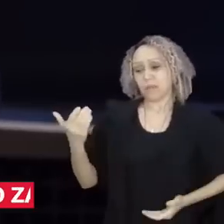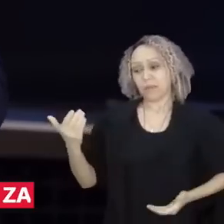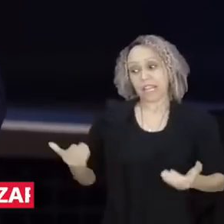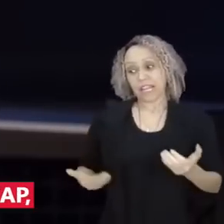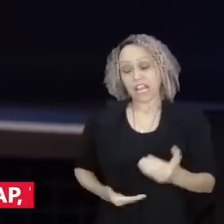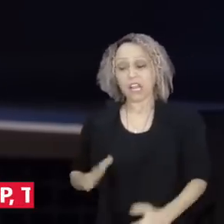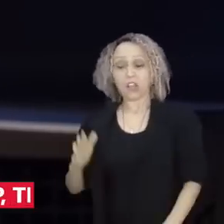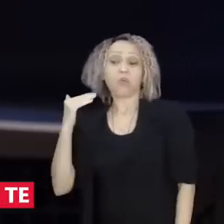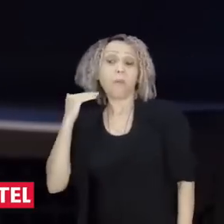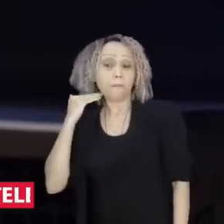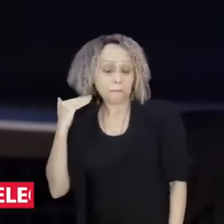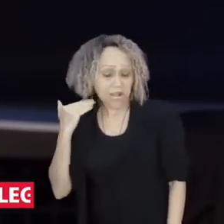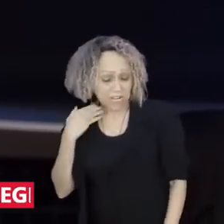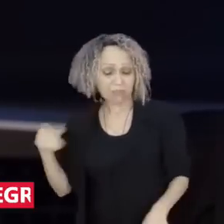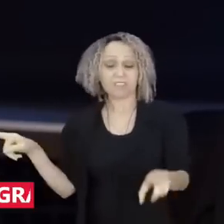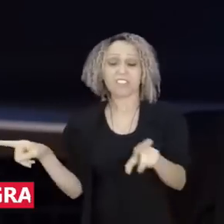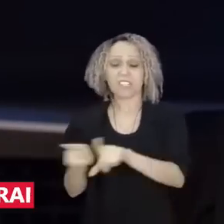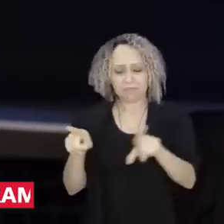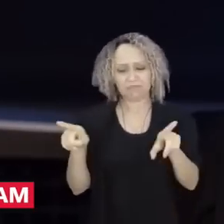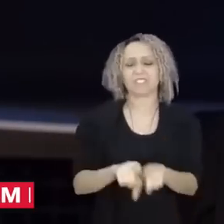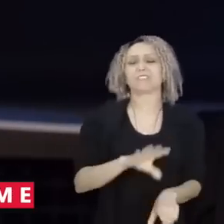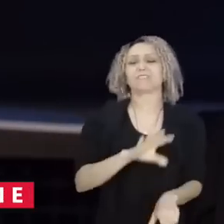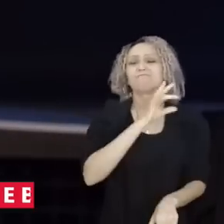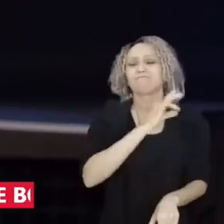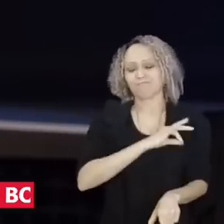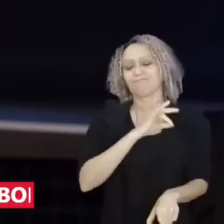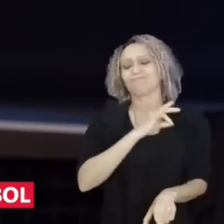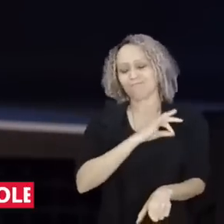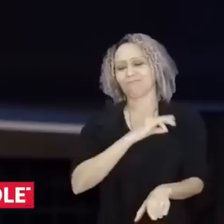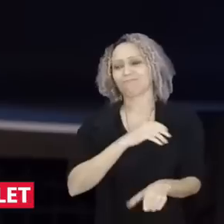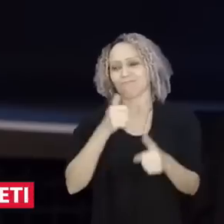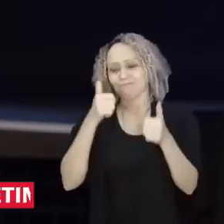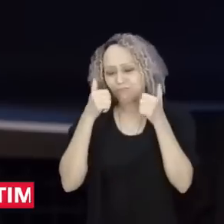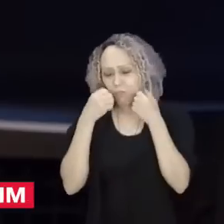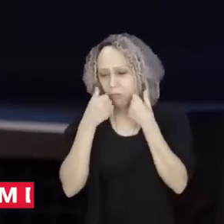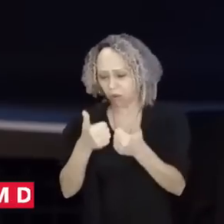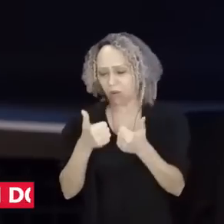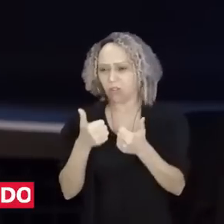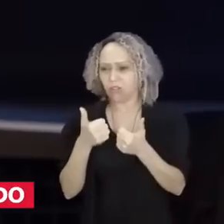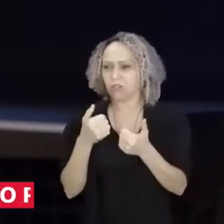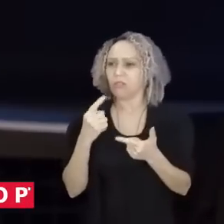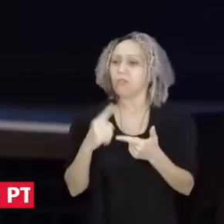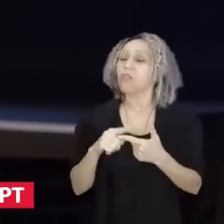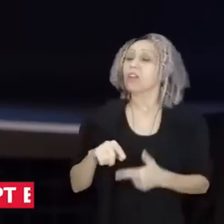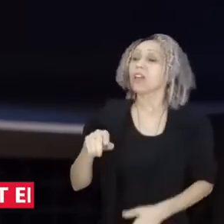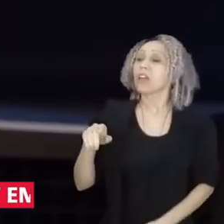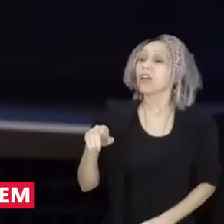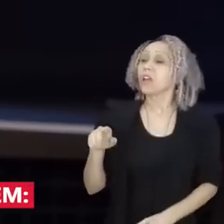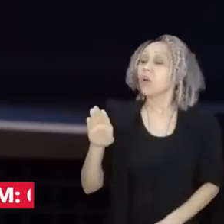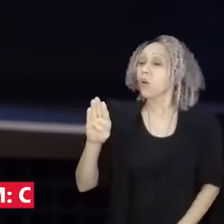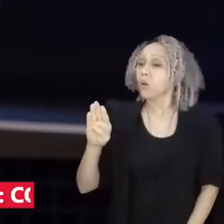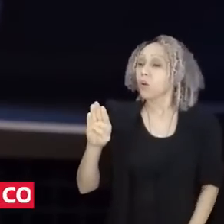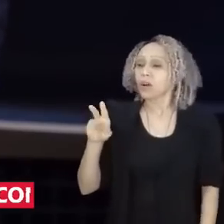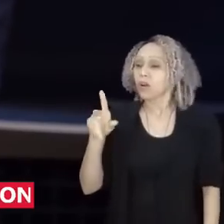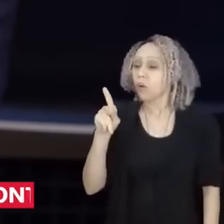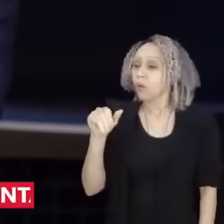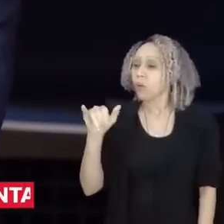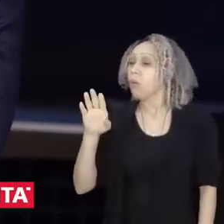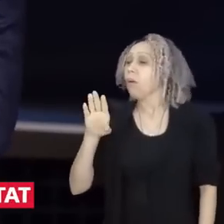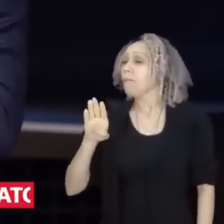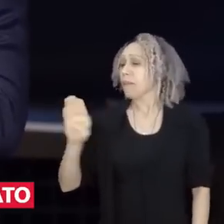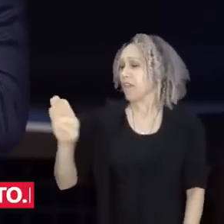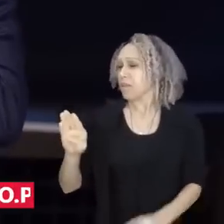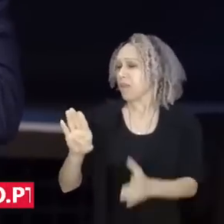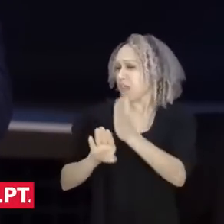verdade significa o crescimento do PIB não é um número para ser utilizado em manchete do jornal. O crescimento